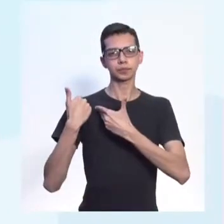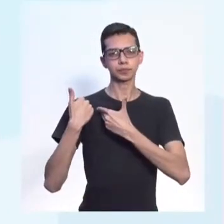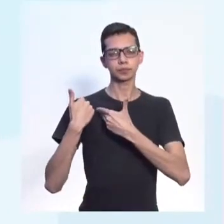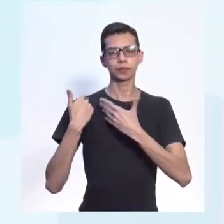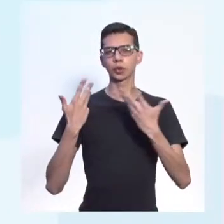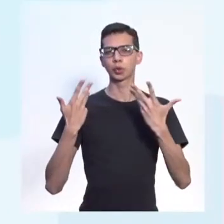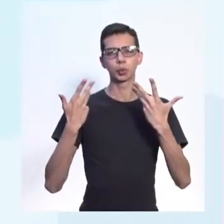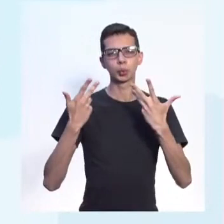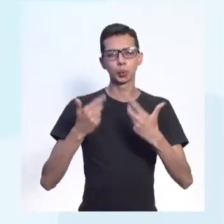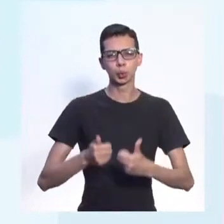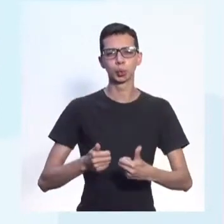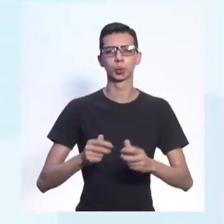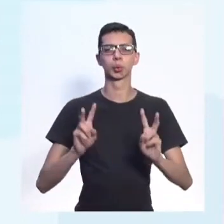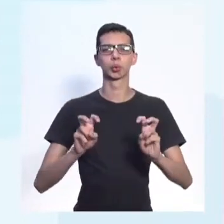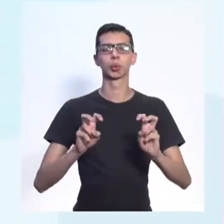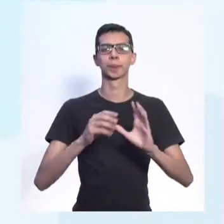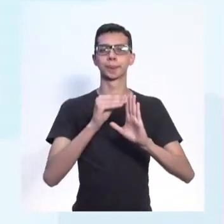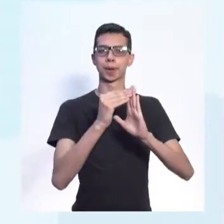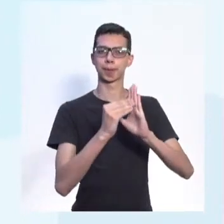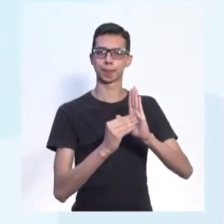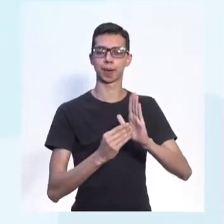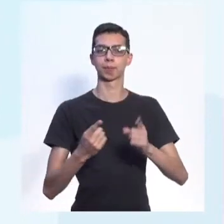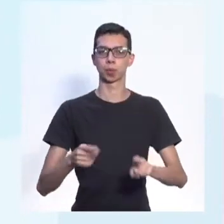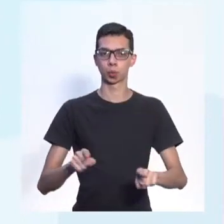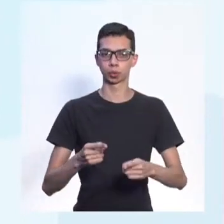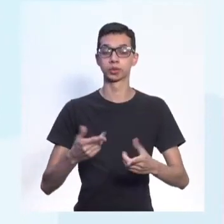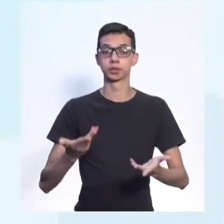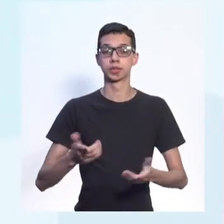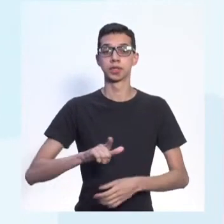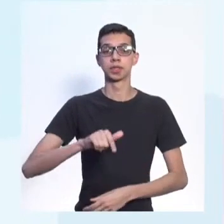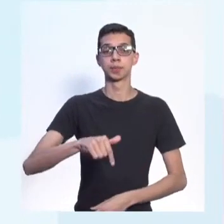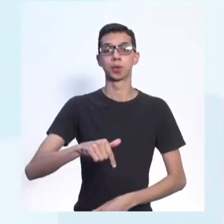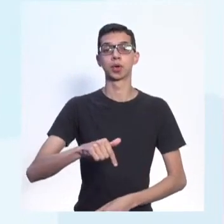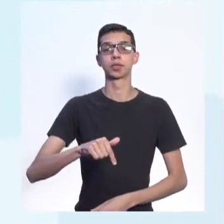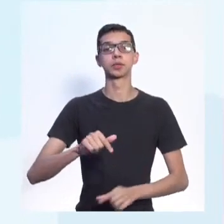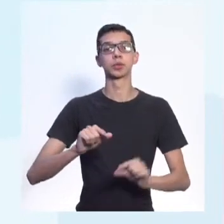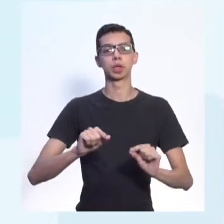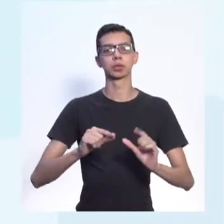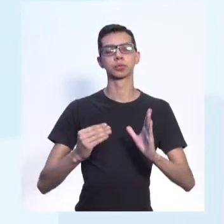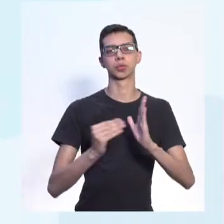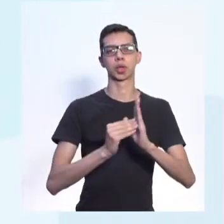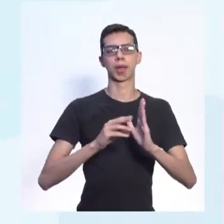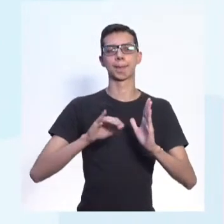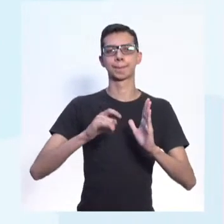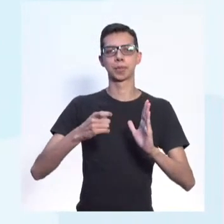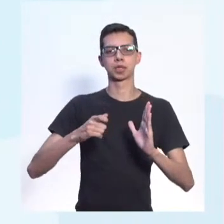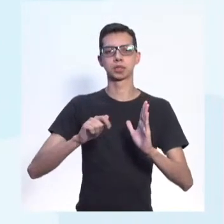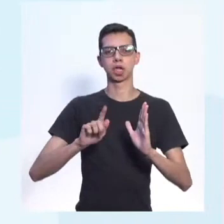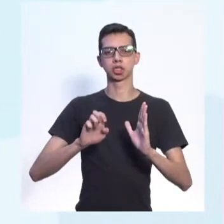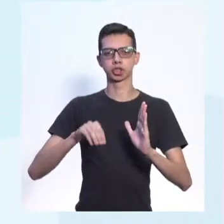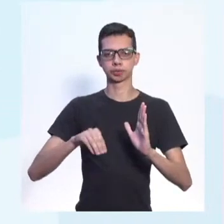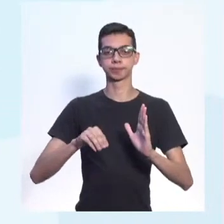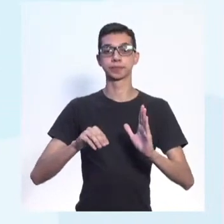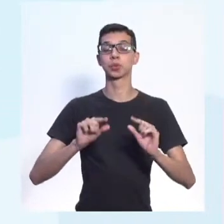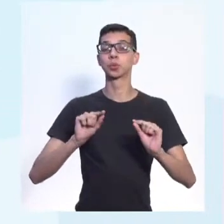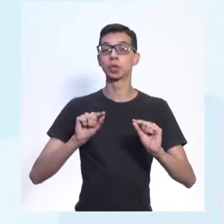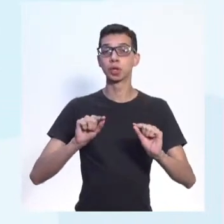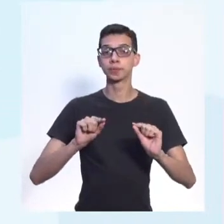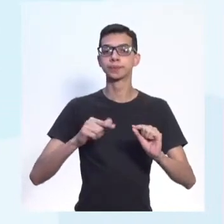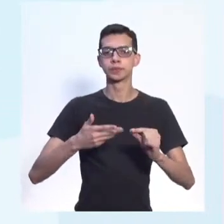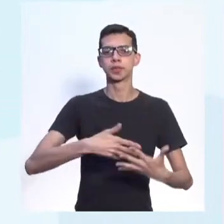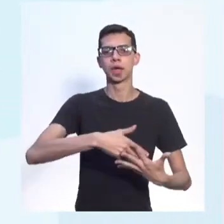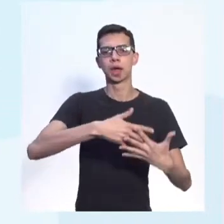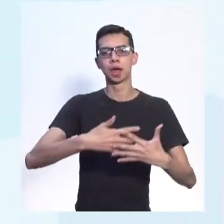em separado, realiza a mixagem, que é a fusão harmoniosa das trilhas, resultando na canção, e a masterização, quando